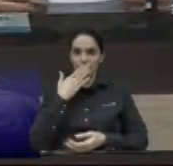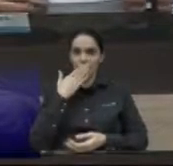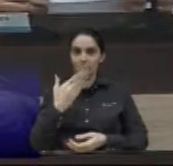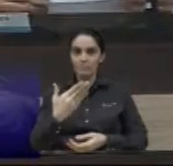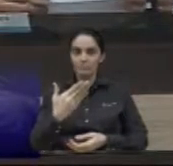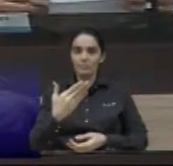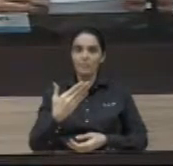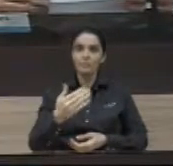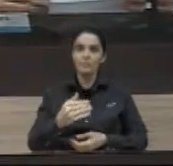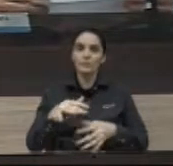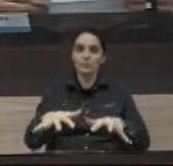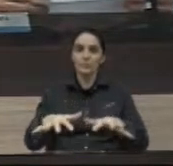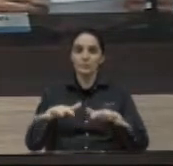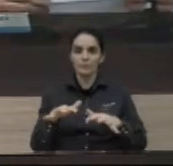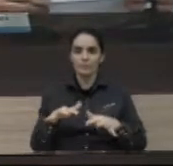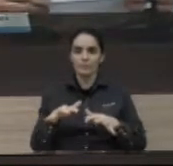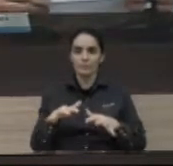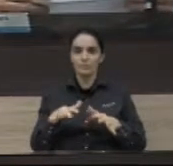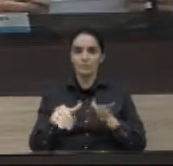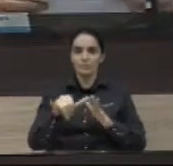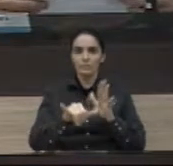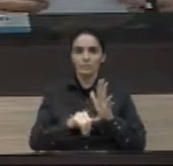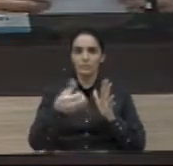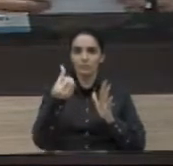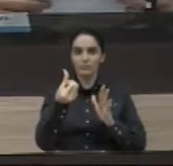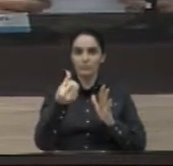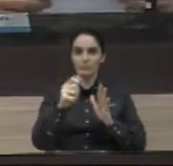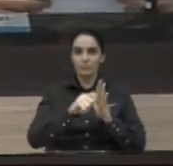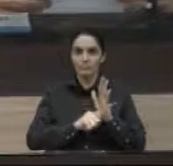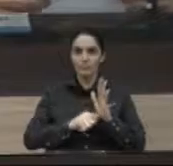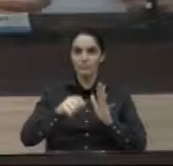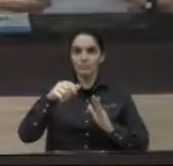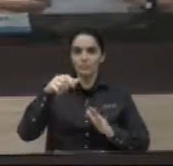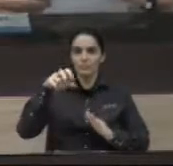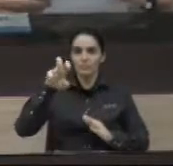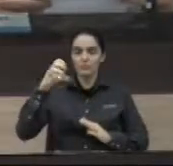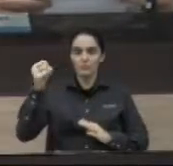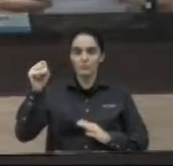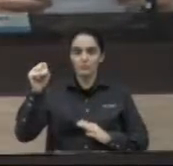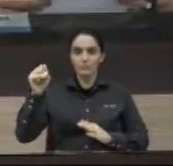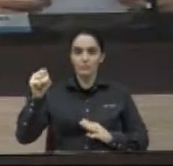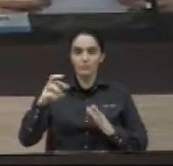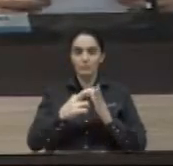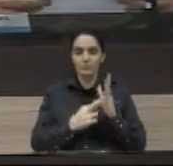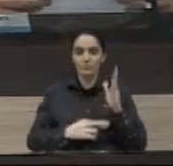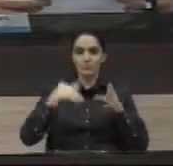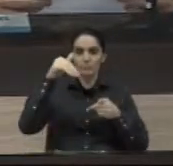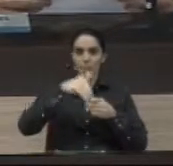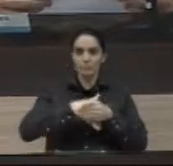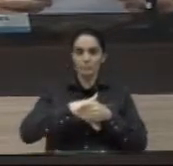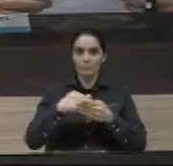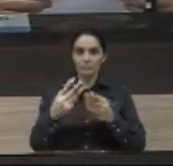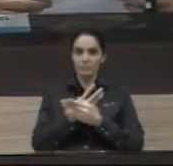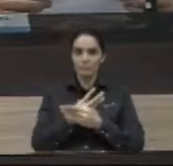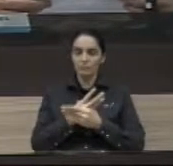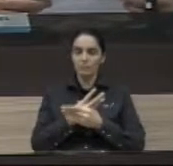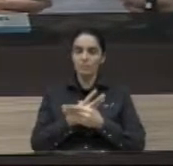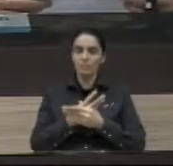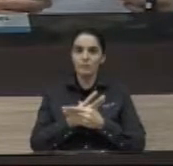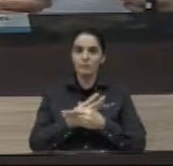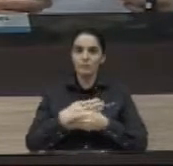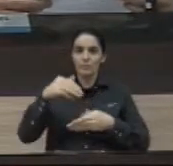Requerimento. Requeremos ao plenário, nos termos do inciso 6º do artigo 58 do Regimento Interno da Câmara Municipal de Limeira, que